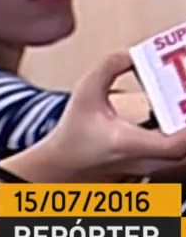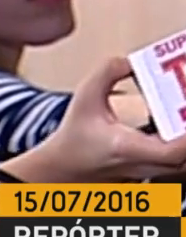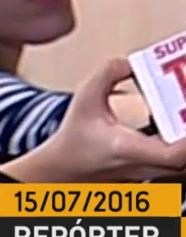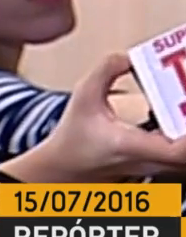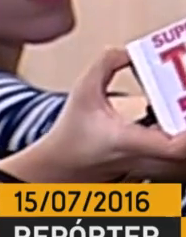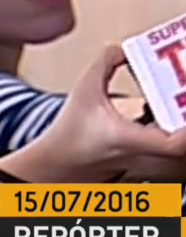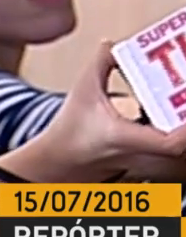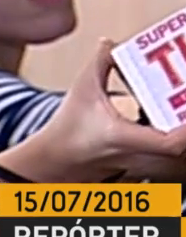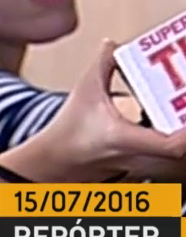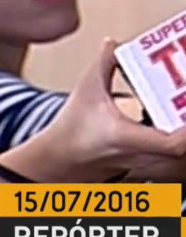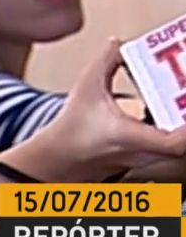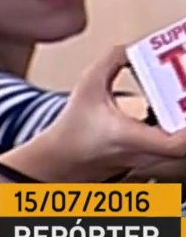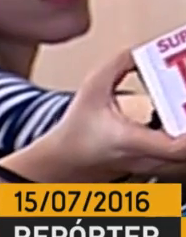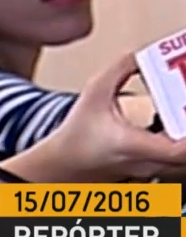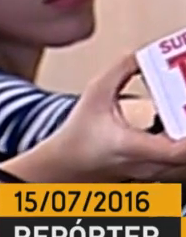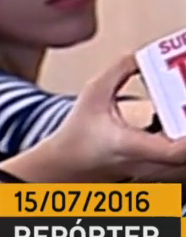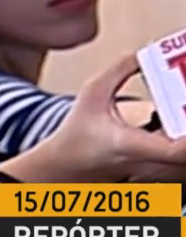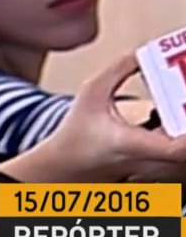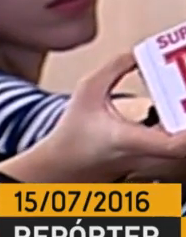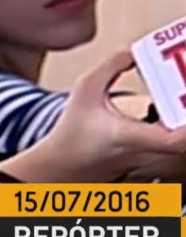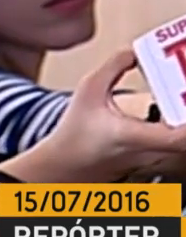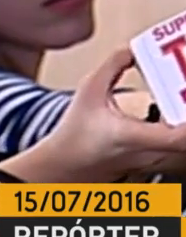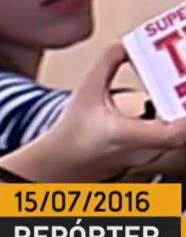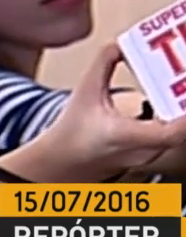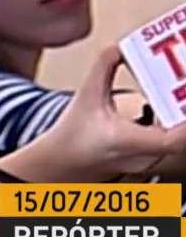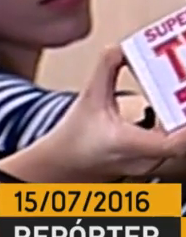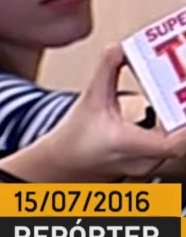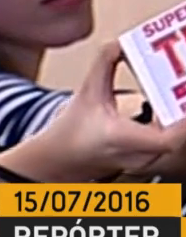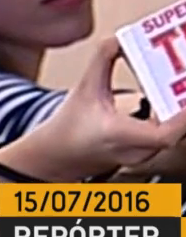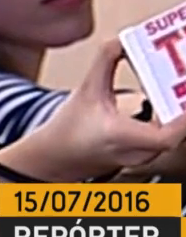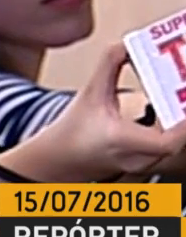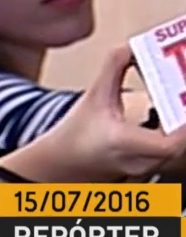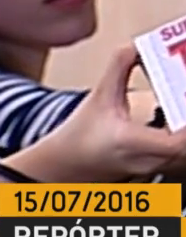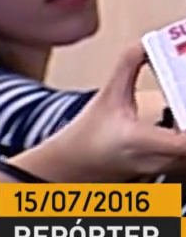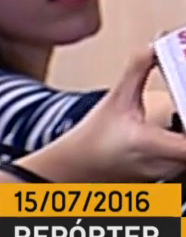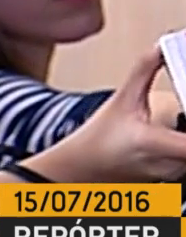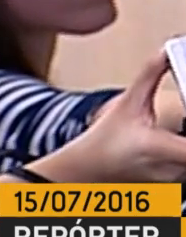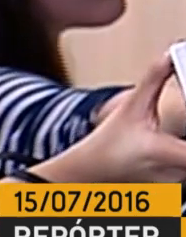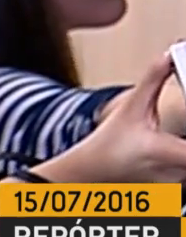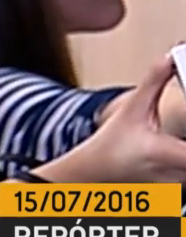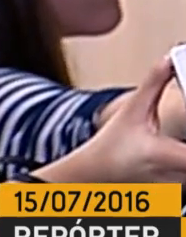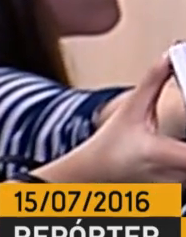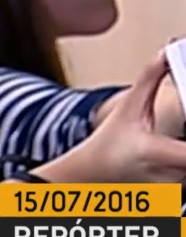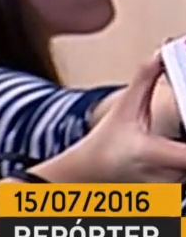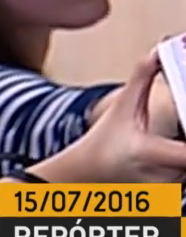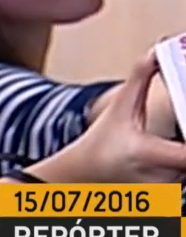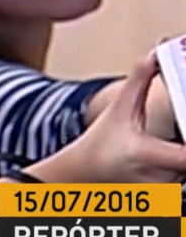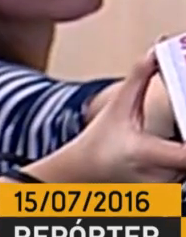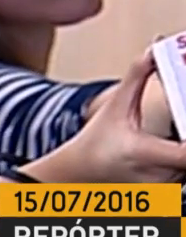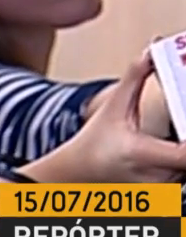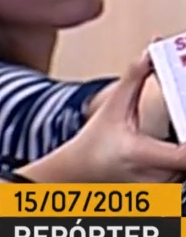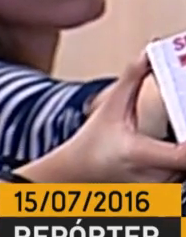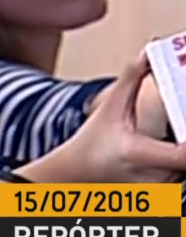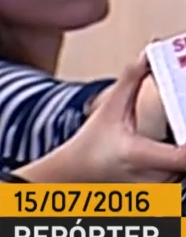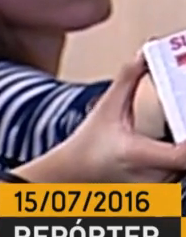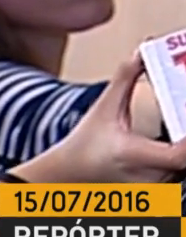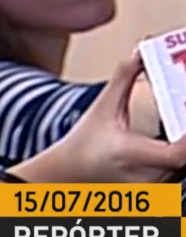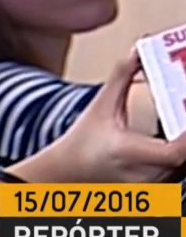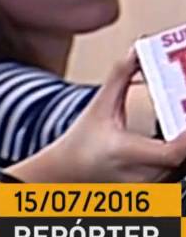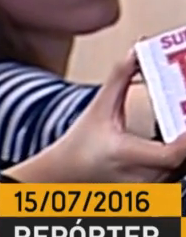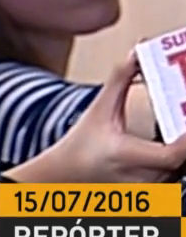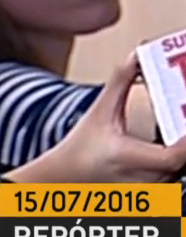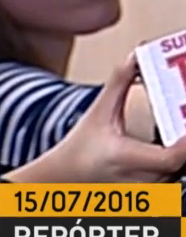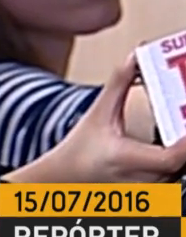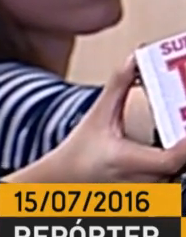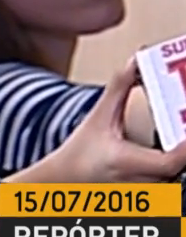poupados, eles serão revertidos para a própria área da educação, de acesso, financiamento de acesso